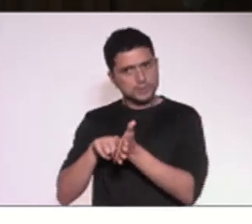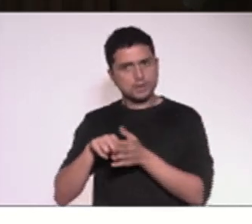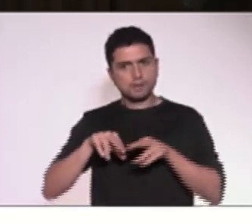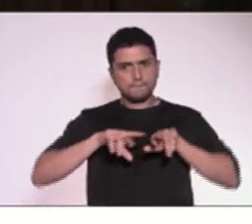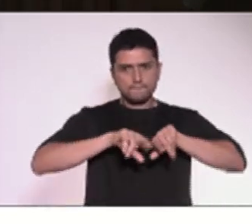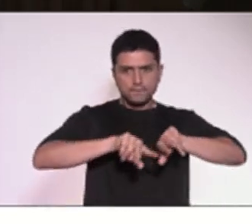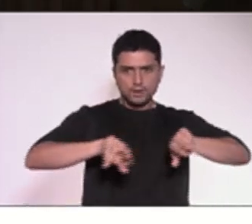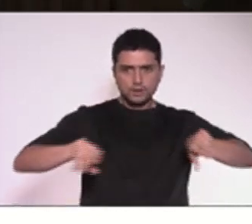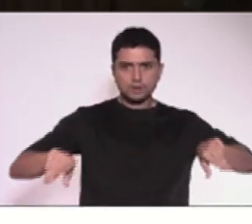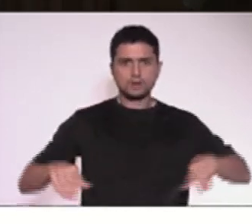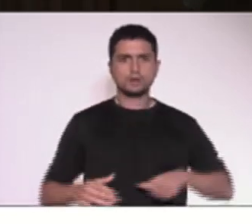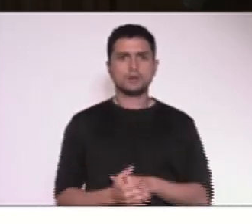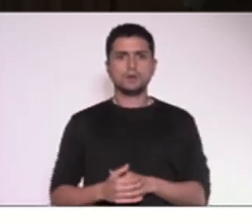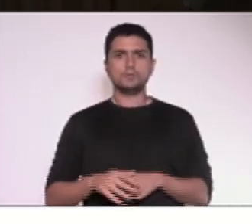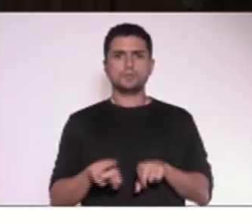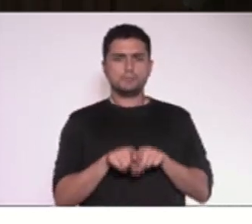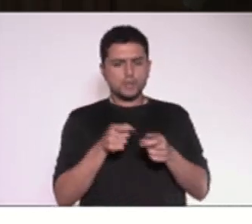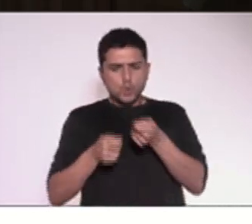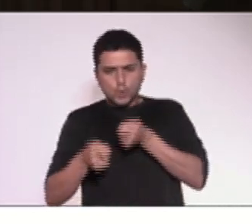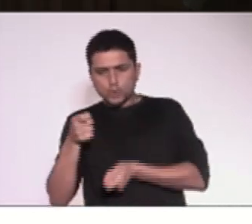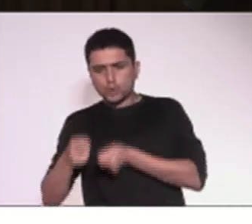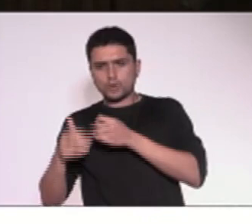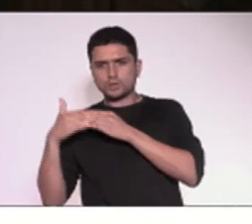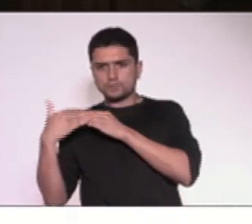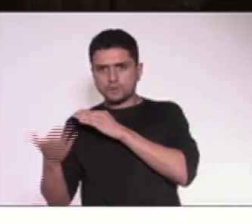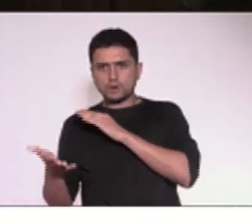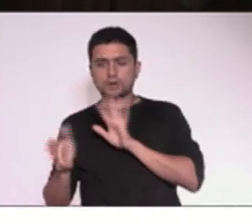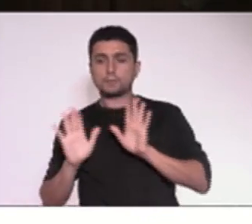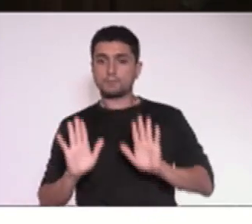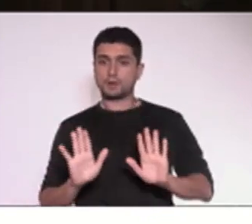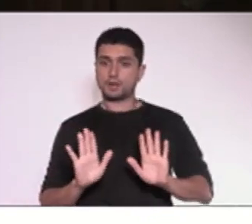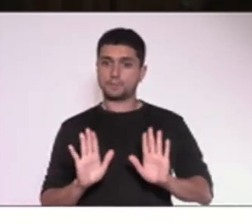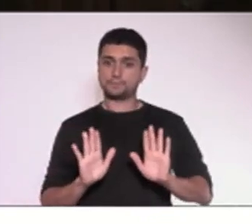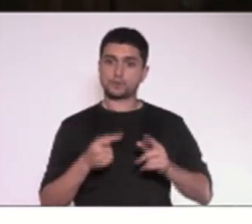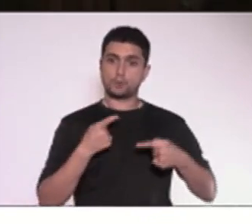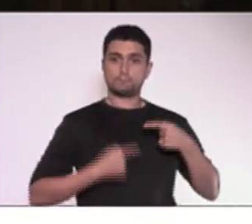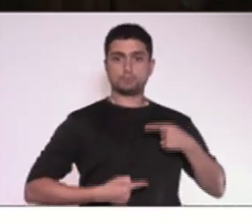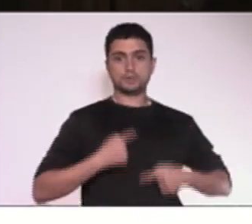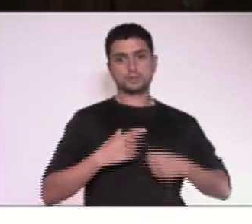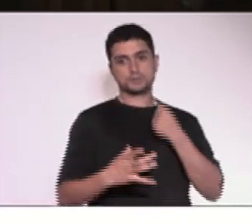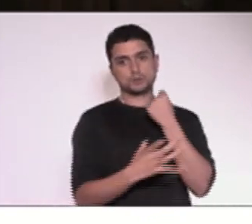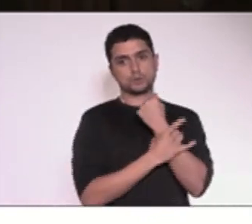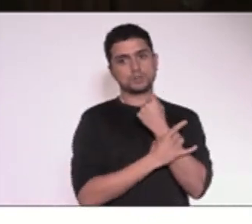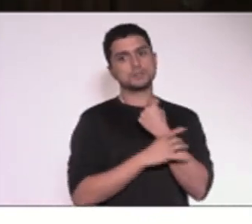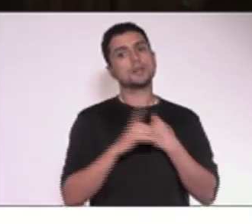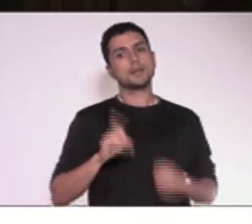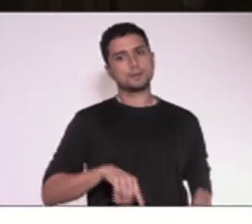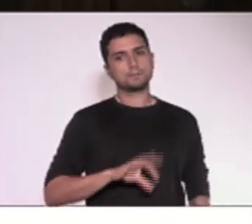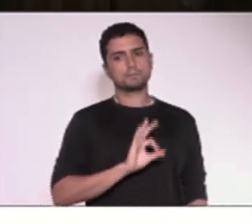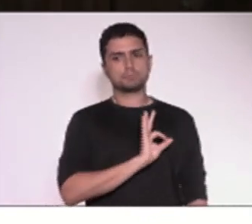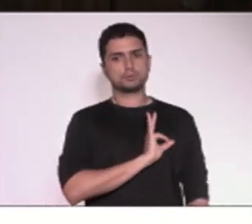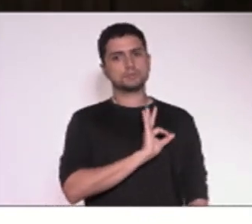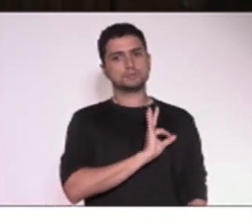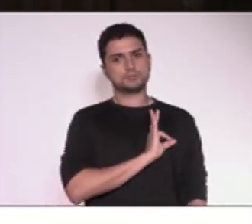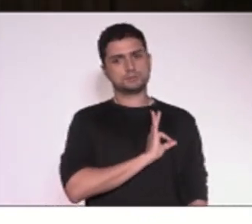casos, deve exercer o controle externo, mas política de segurança pública cabe a outro